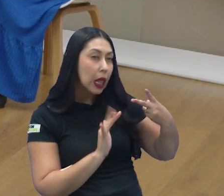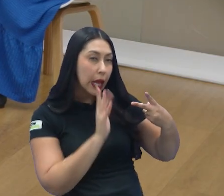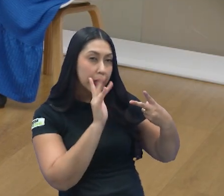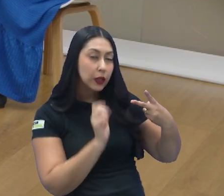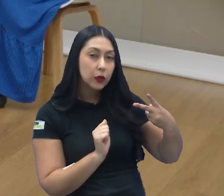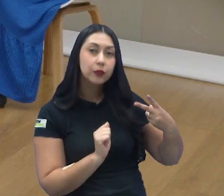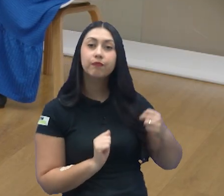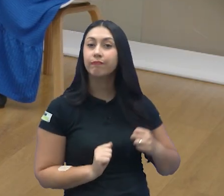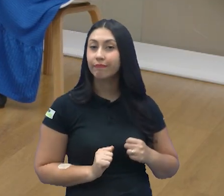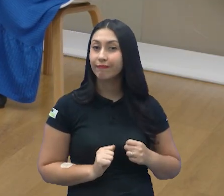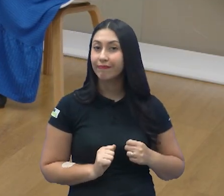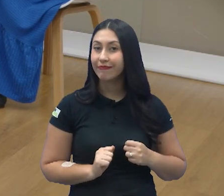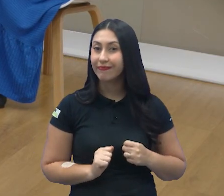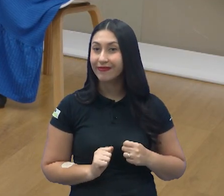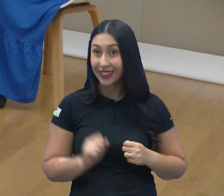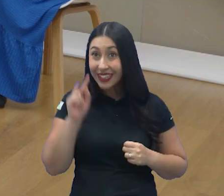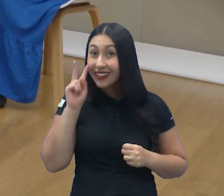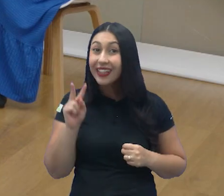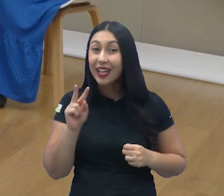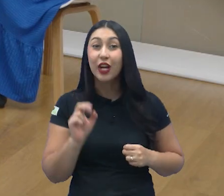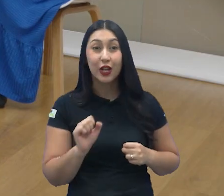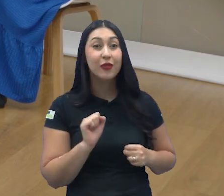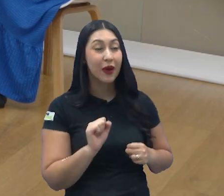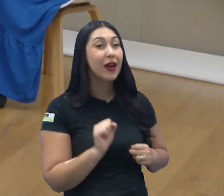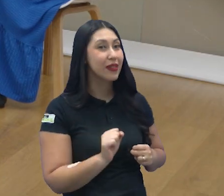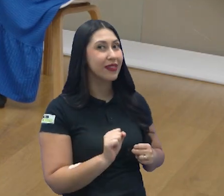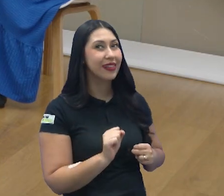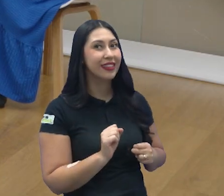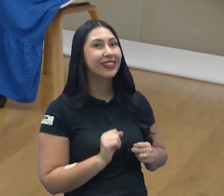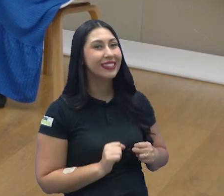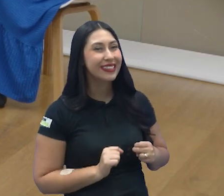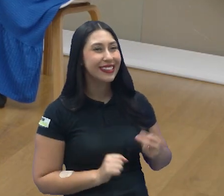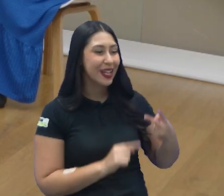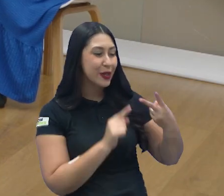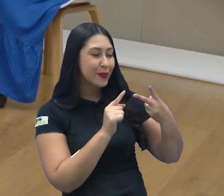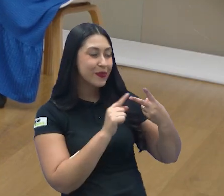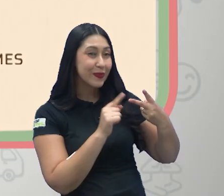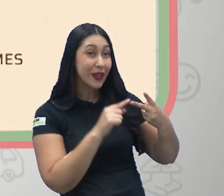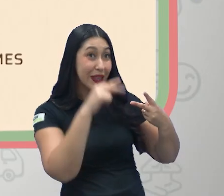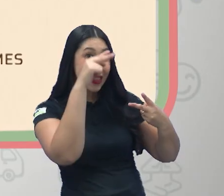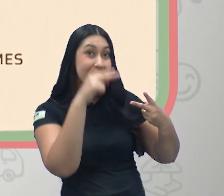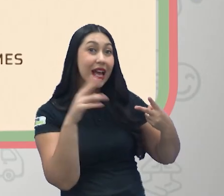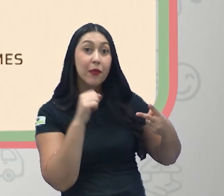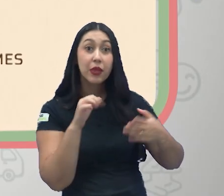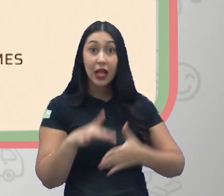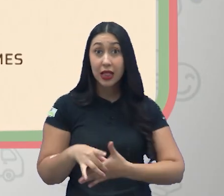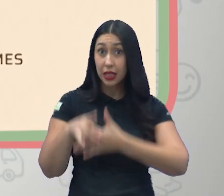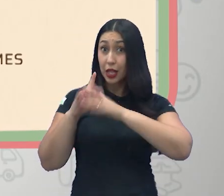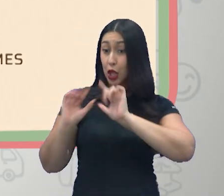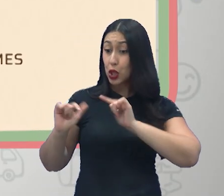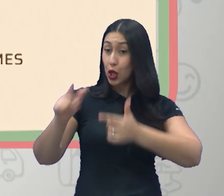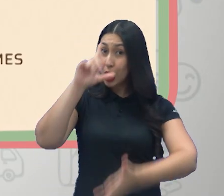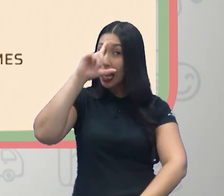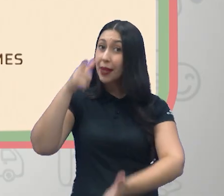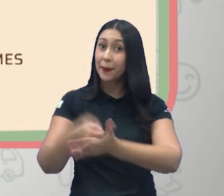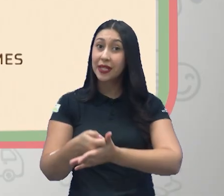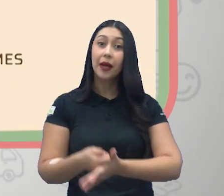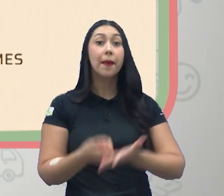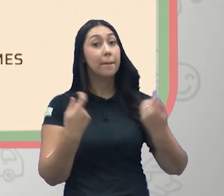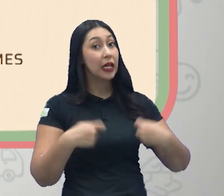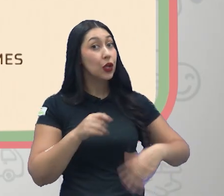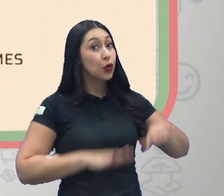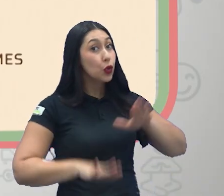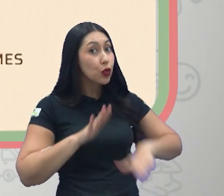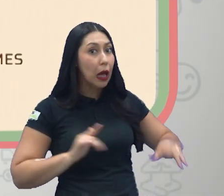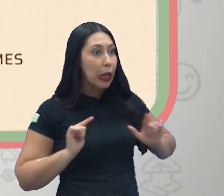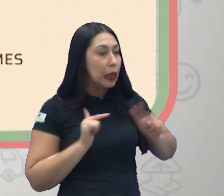Você vai ler? Ah, posso ler sim, mas você também pode, Del. Mas tá ali, ó. Vou ler rapidinho. Liderança, ação e determinação. Atenção para